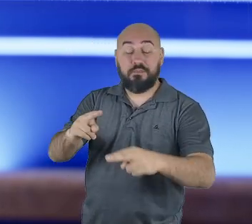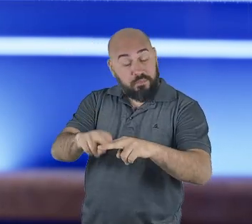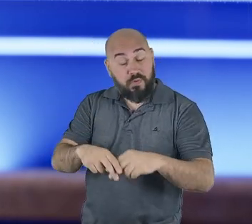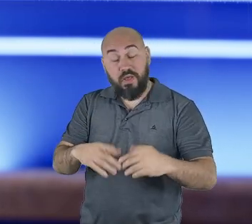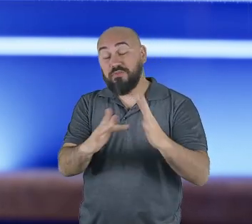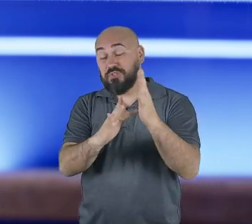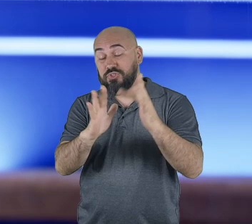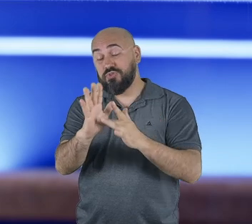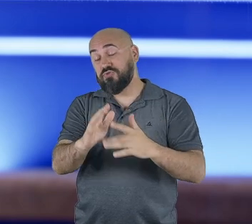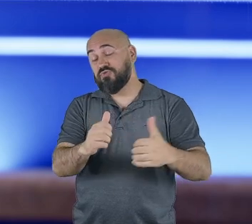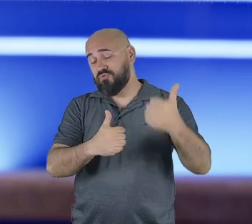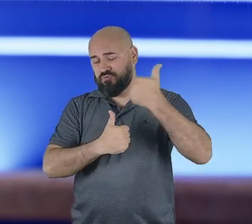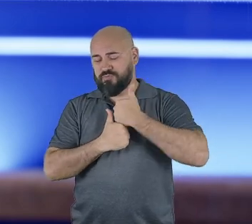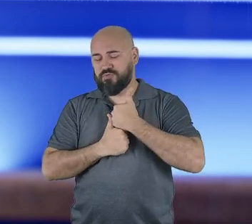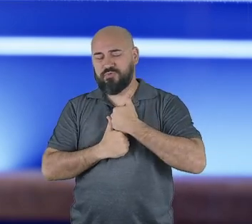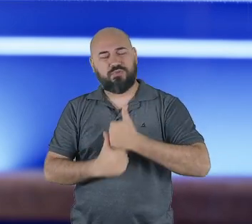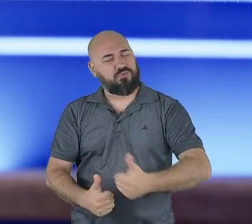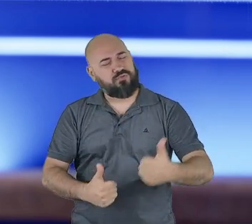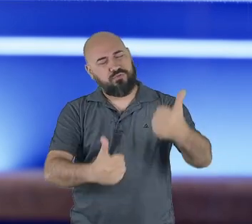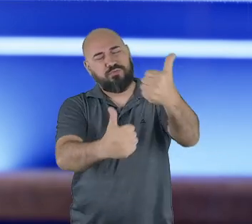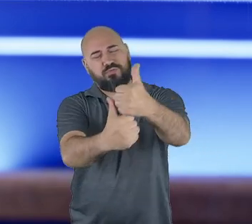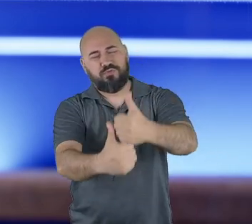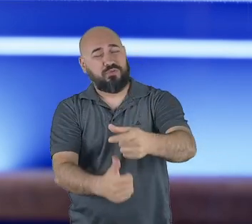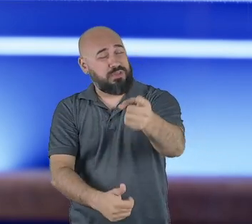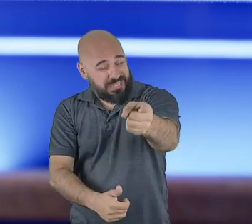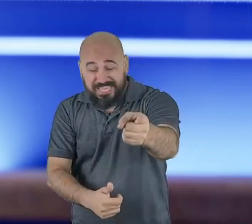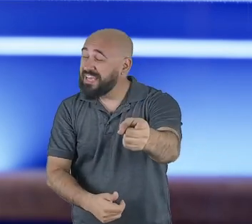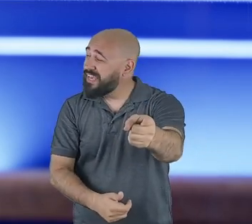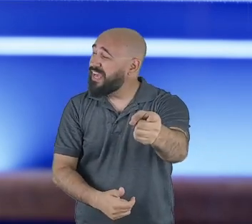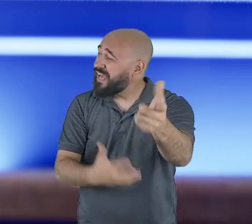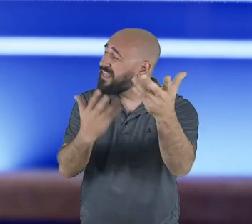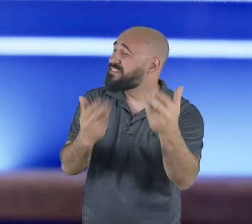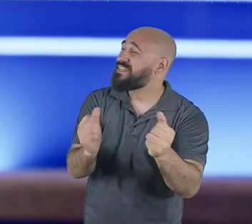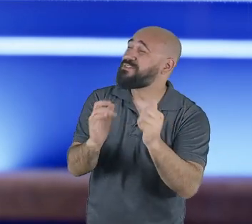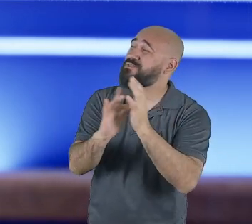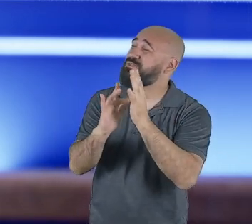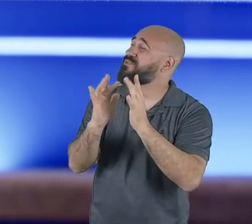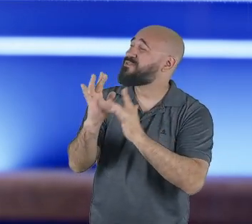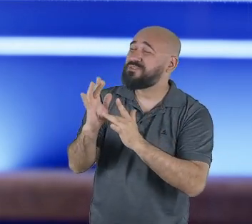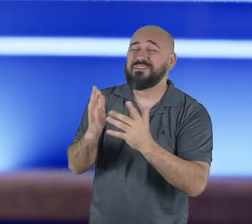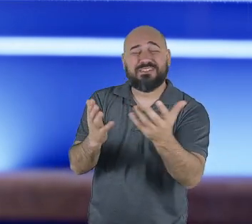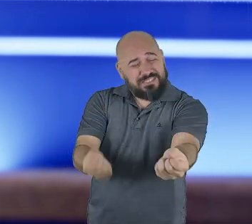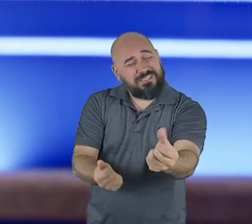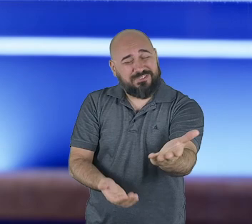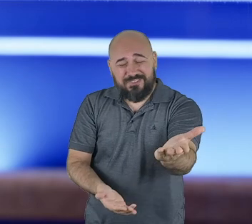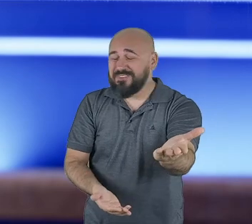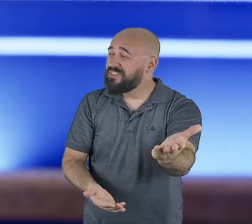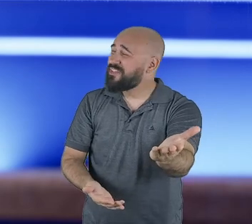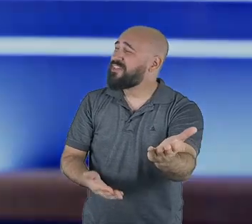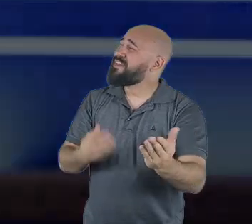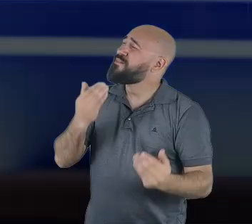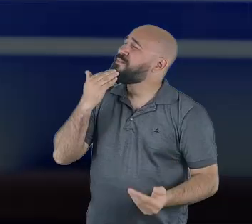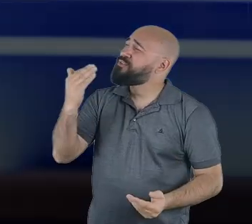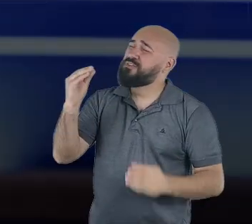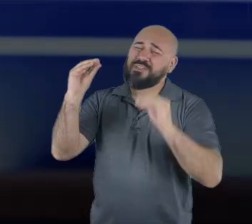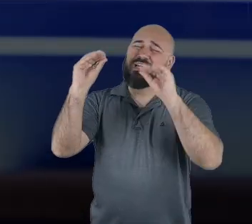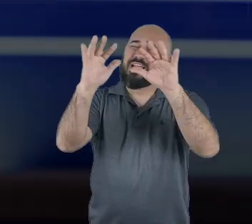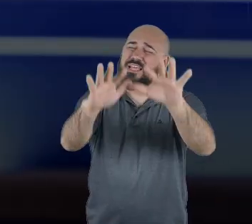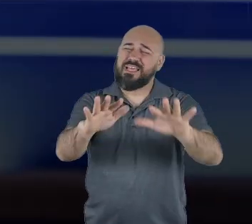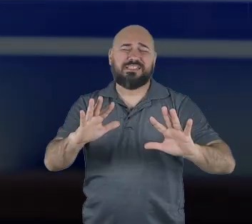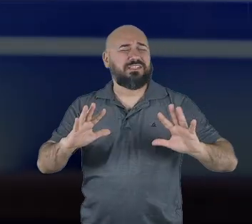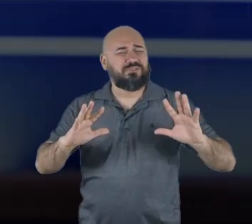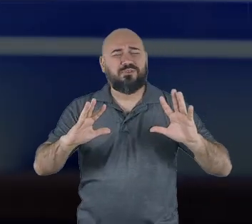do Calvário. Nesse momento, Pai, como ministro do Teu Evangelho, eu entrego cada pessoa que ora comigo para que a Tua graça, a